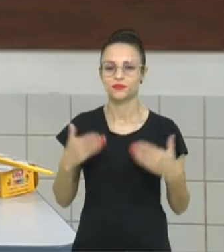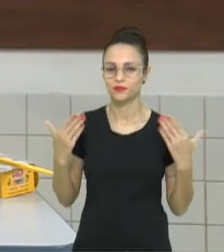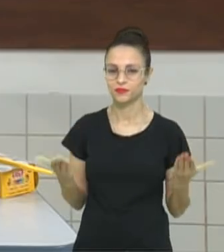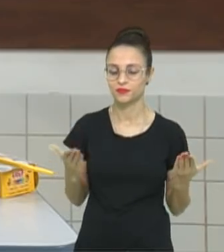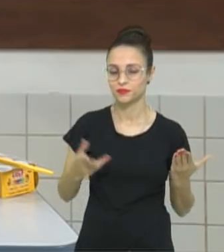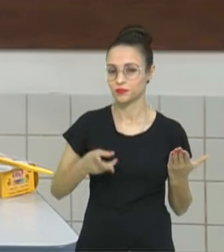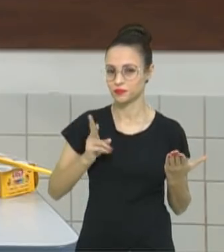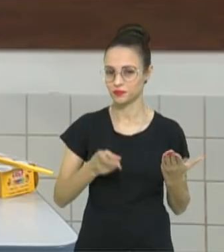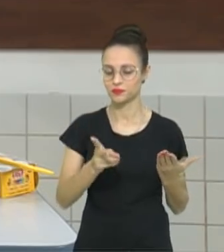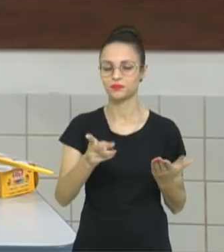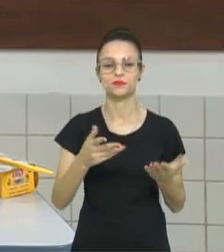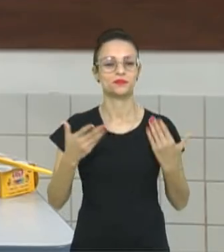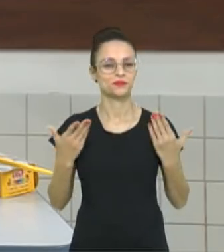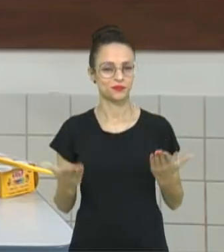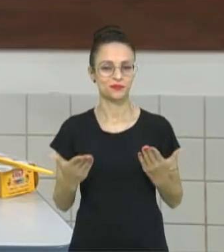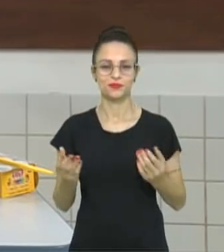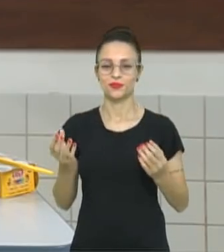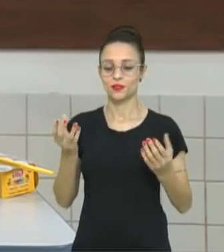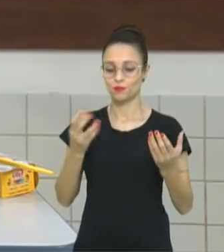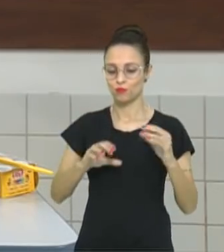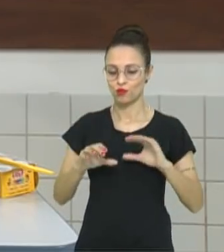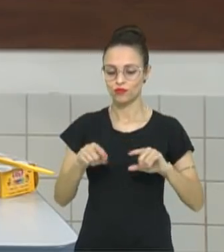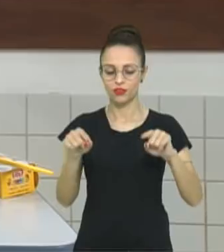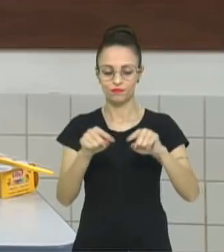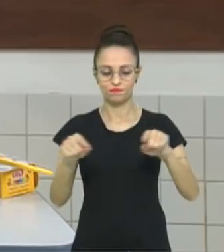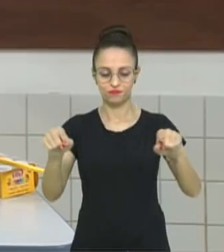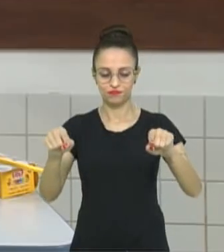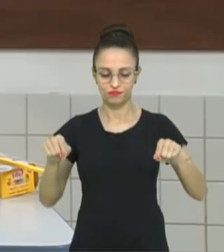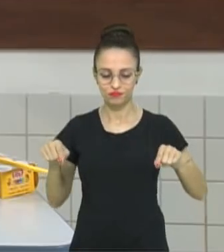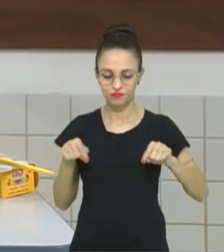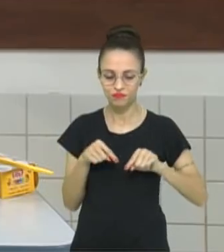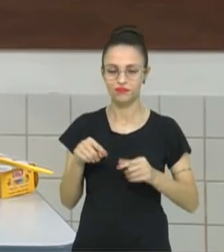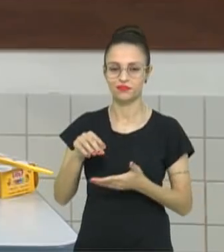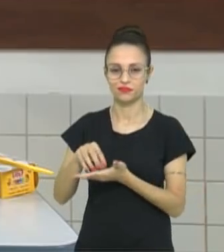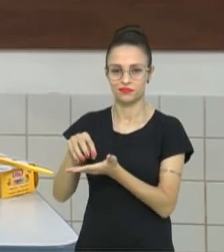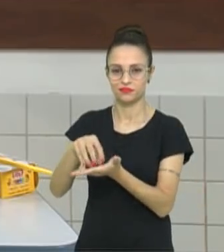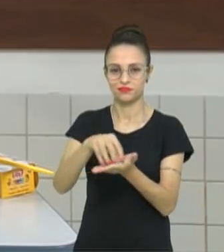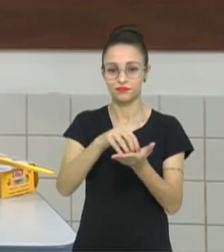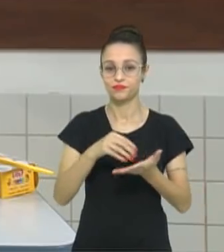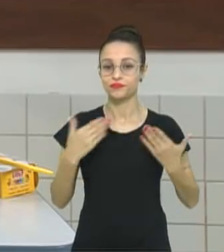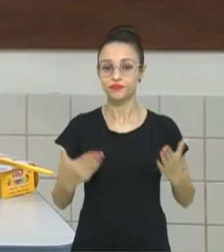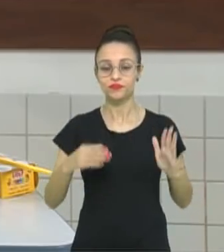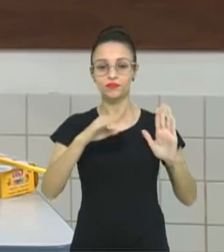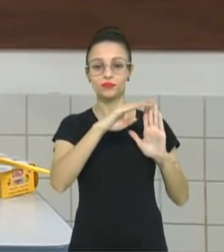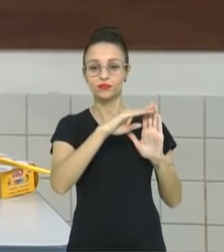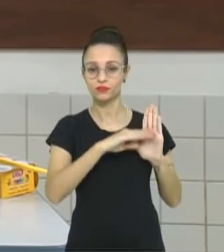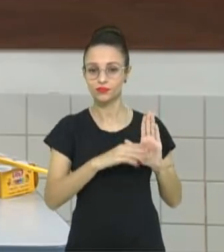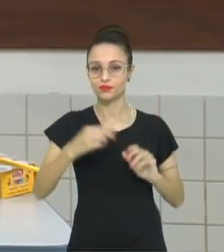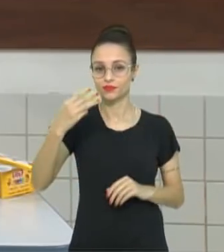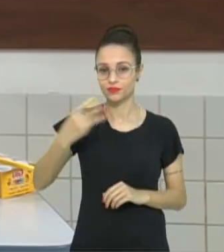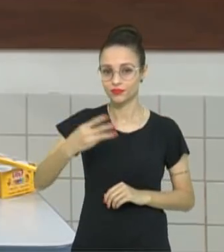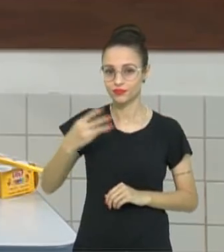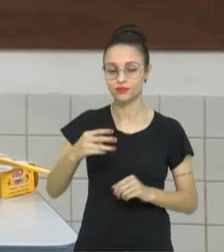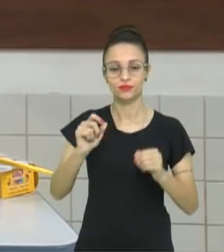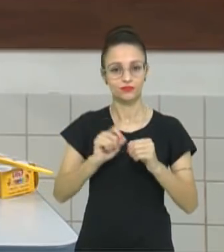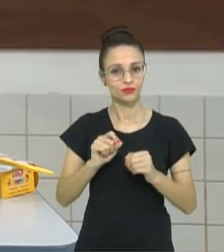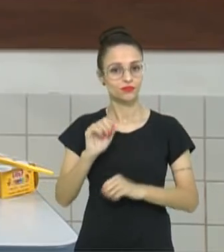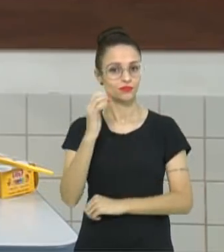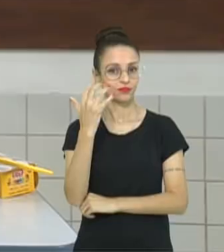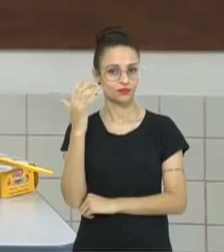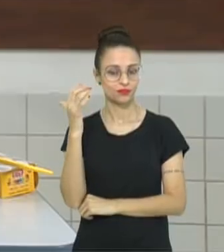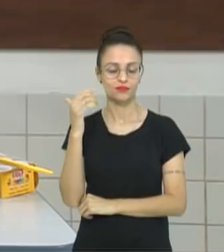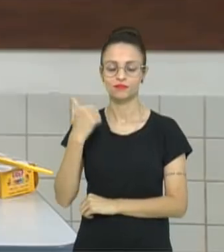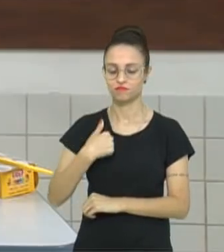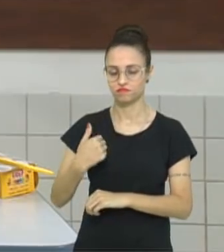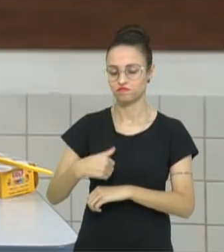Então, vamos continuar, gente, aí na montagem da nossa maquete. Então, lembrando que né, no passo 3, a gente fez a árvore. Eu